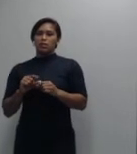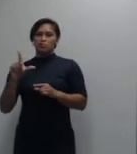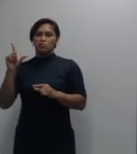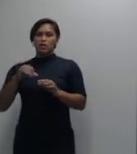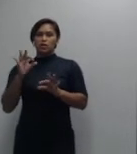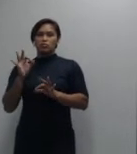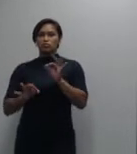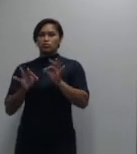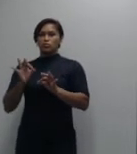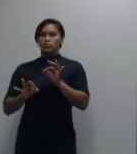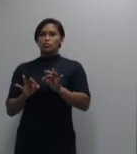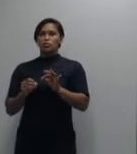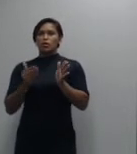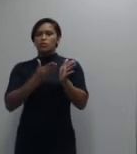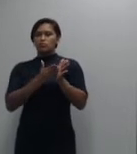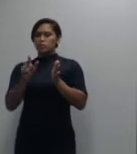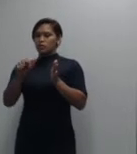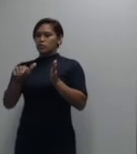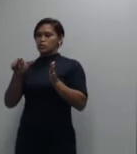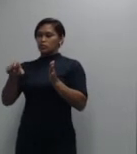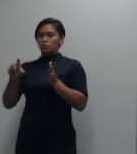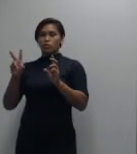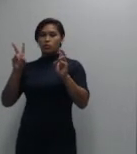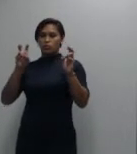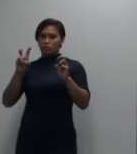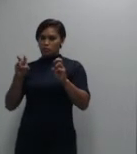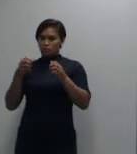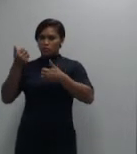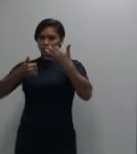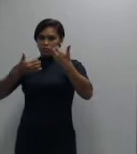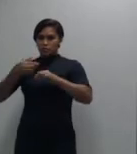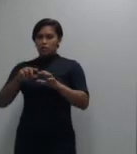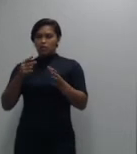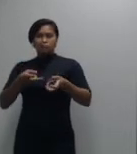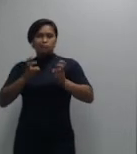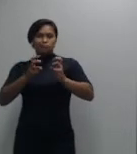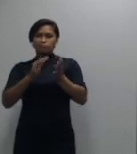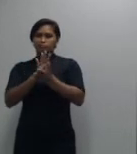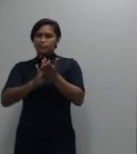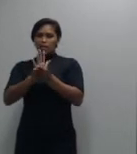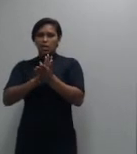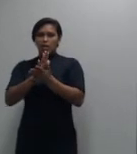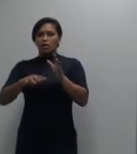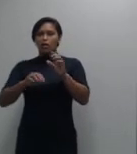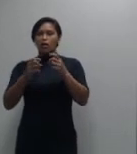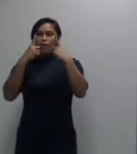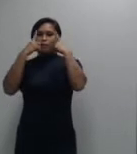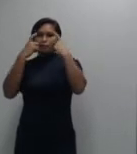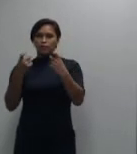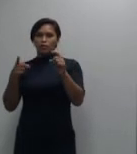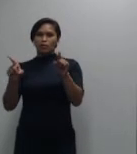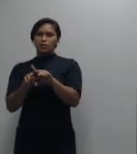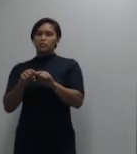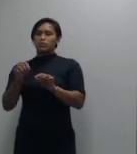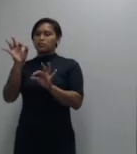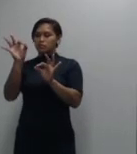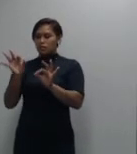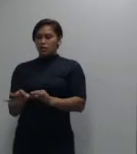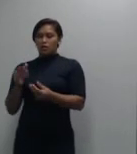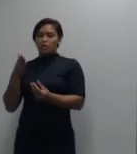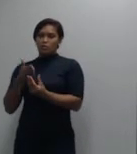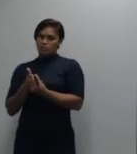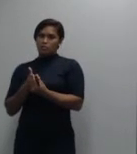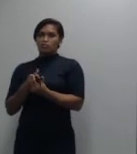de delibação sobre a questão de não Verifique a evidência de violação ao devido processo